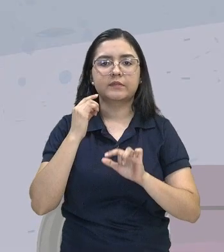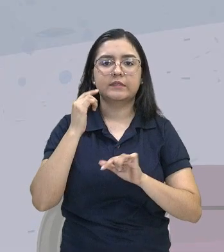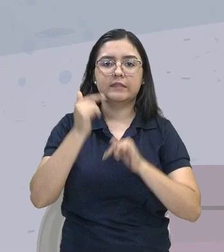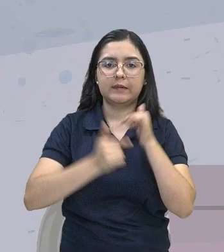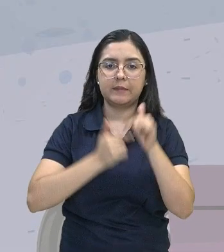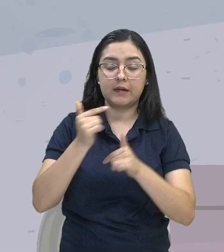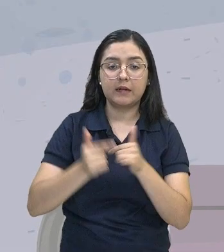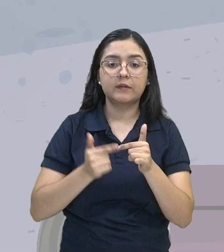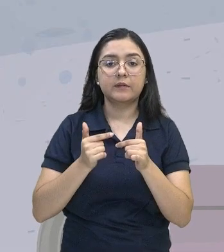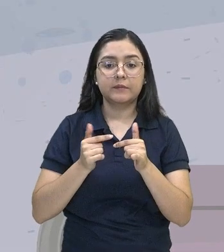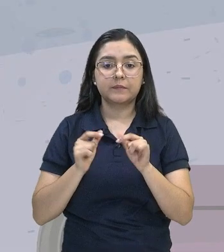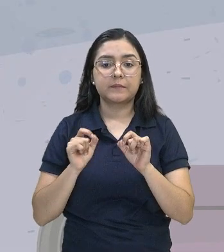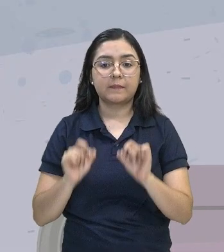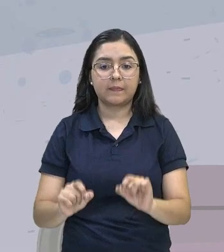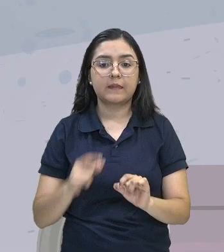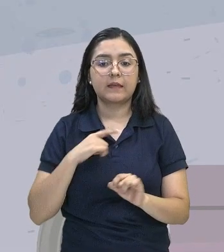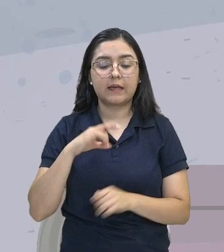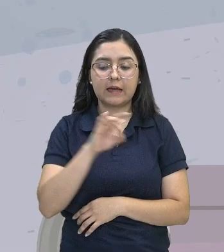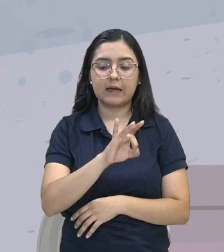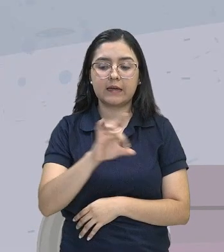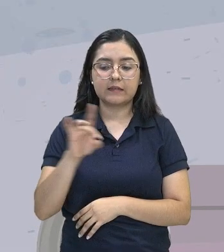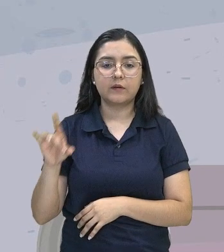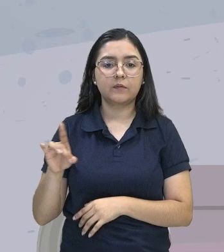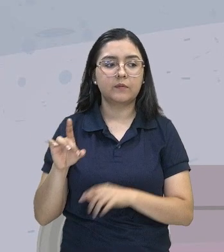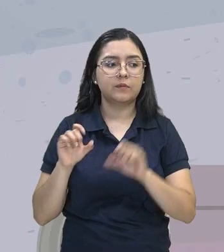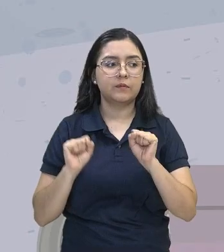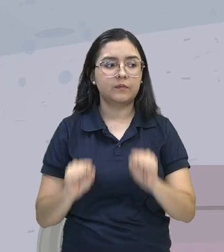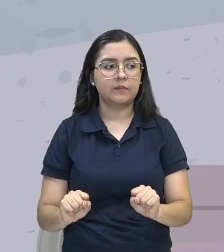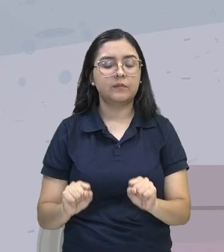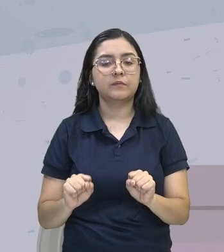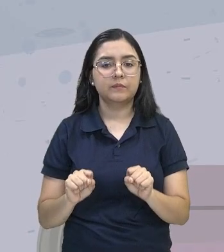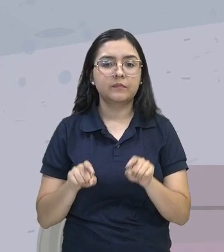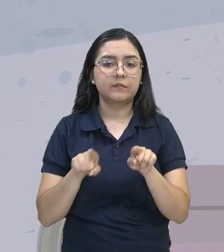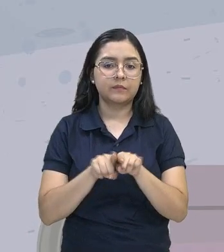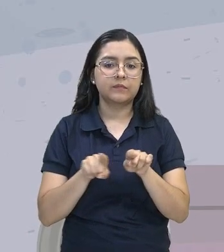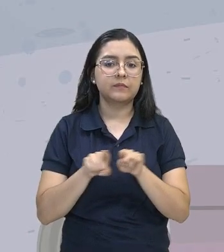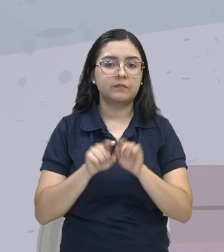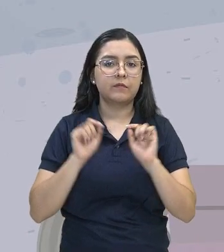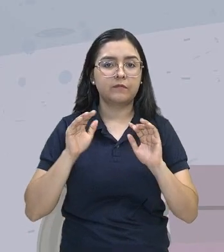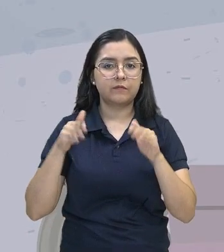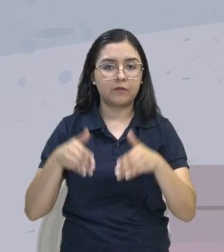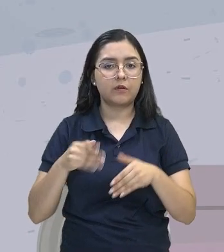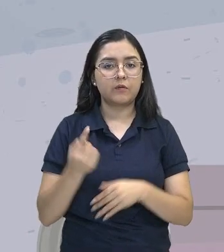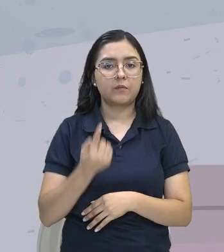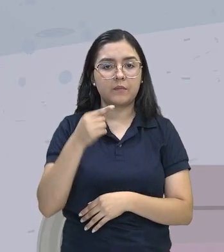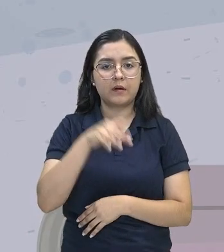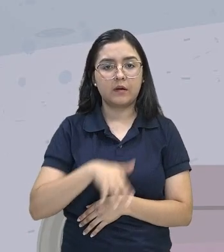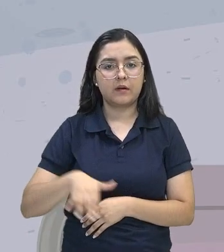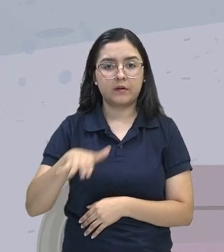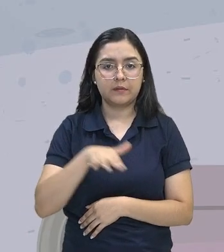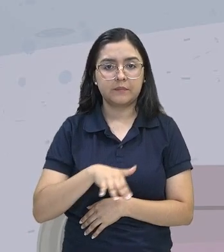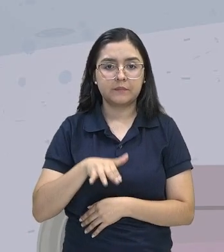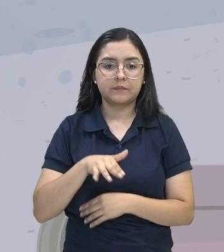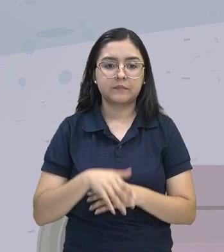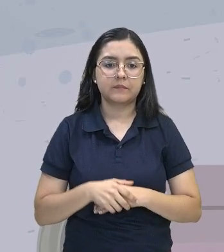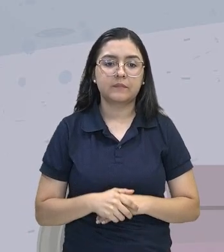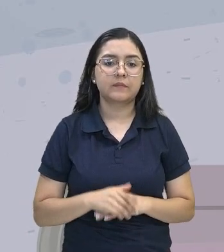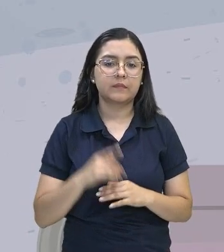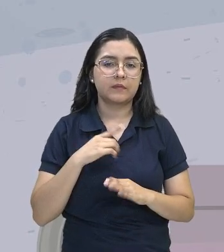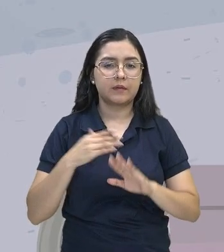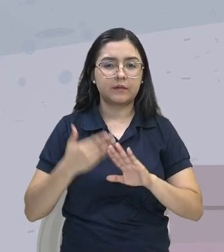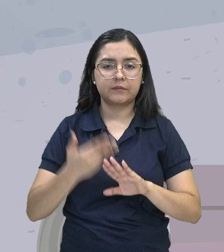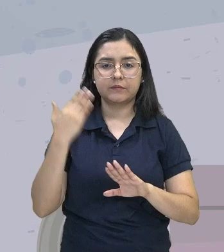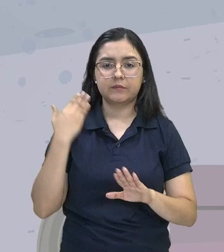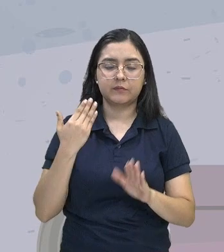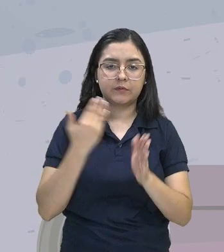e fez com que cada trabalhador pudesse trabalhar apenas em uma especialidade. Se outrora, lá no início da